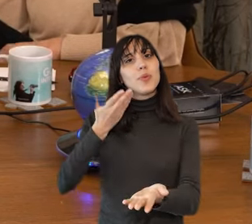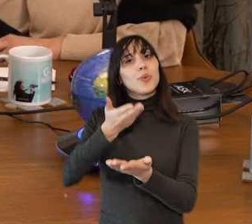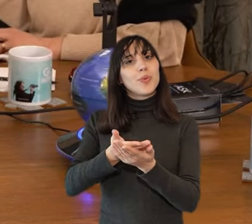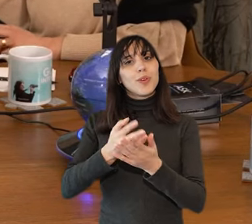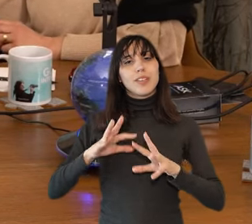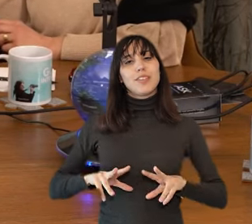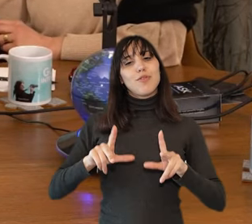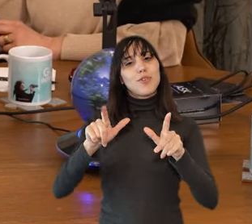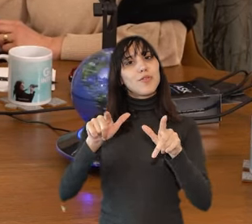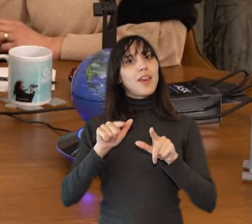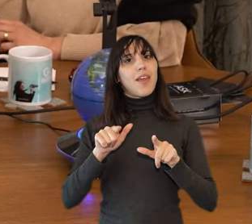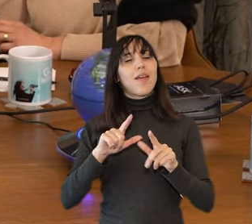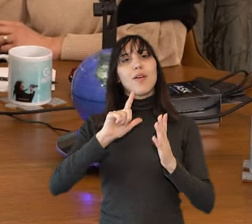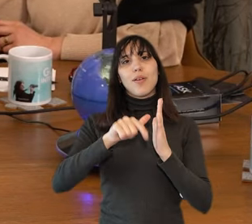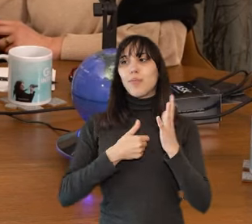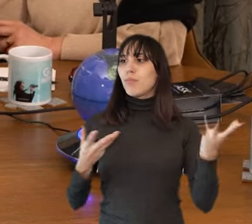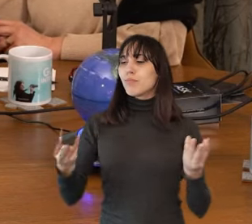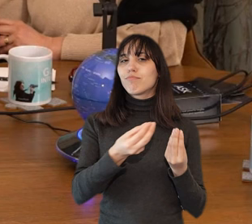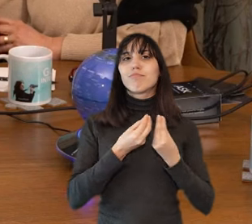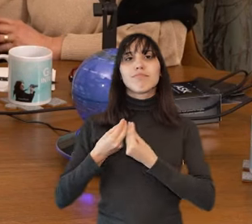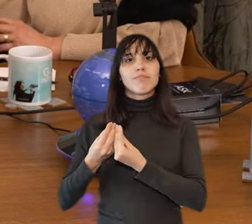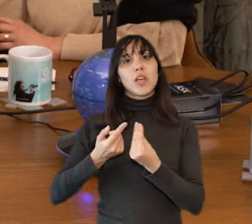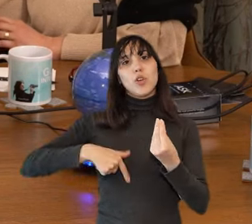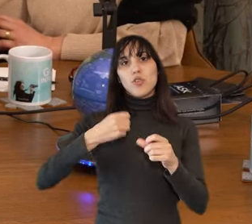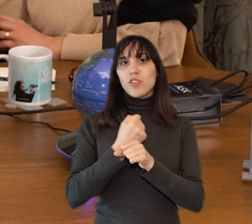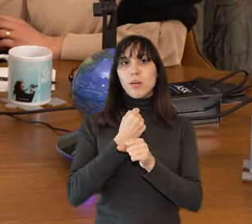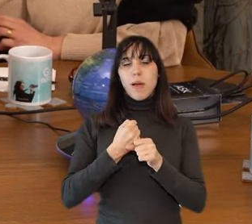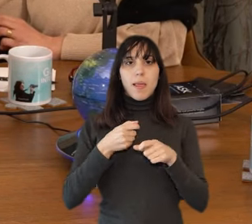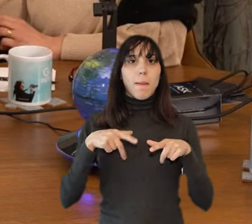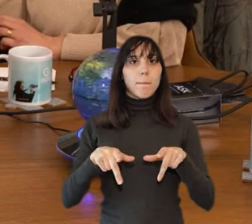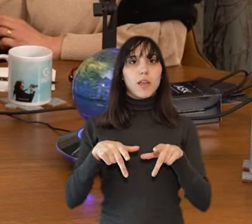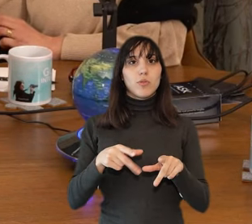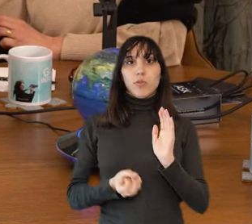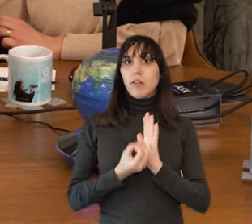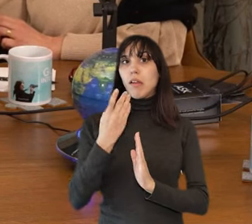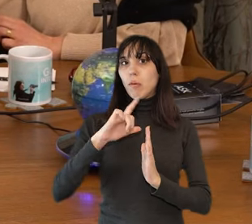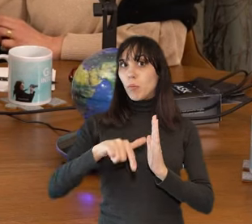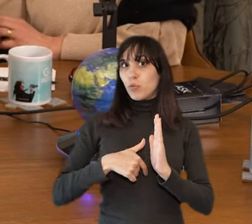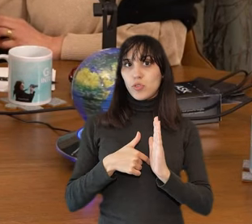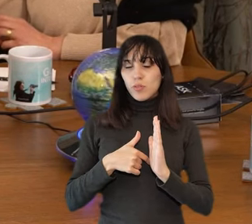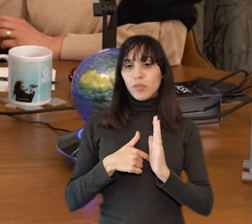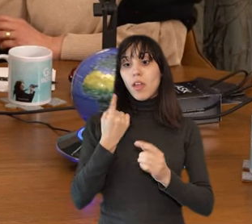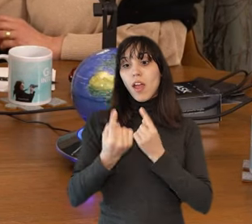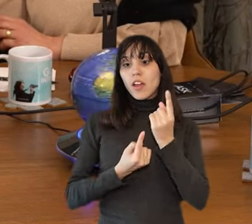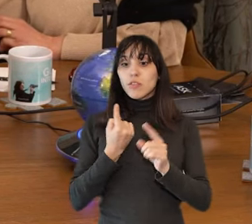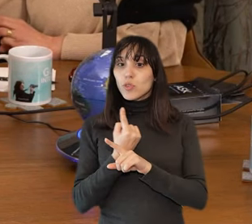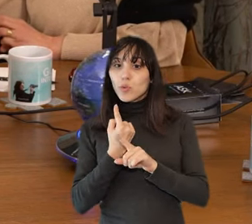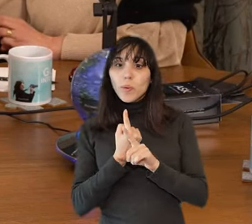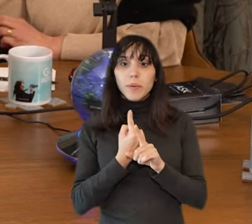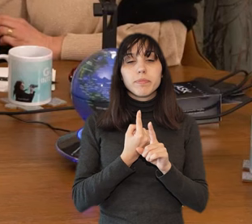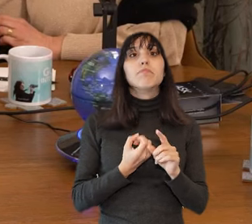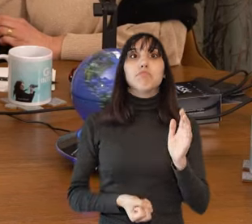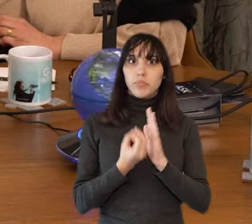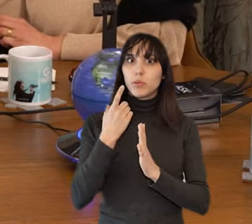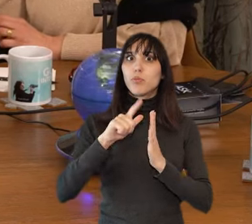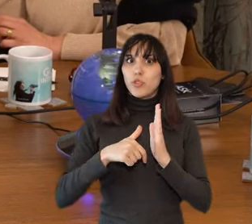vamos desenvolver H projetos juntos portanto nós trabalhamos com base na metodologia do projeto e muitas vezes surgem desses momentos eh